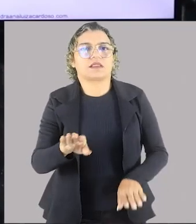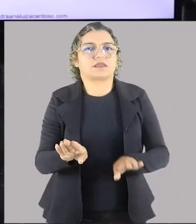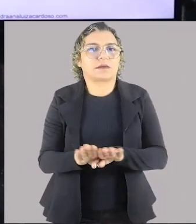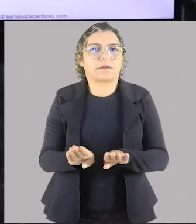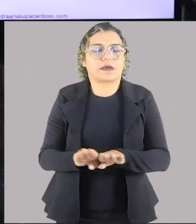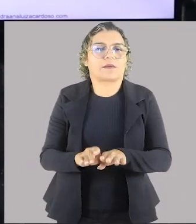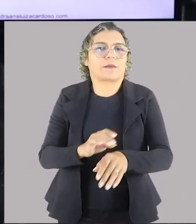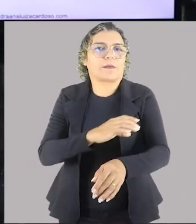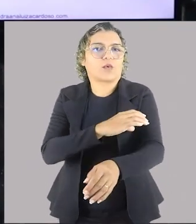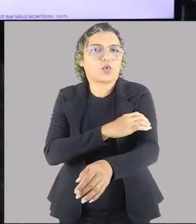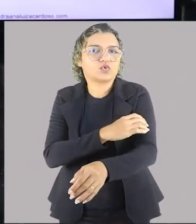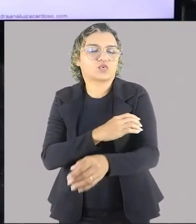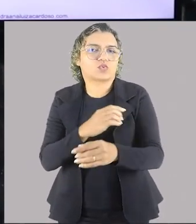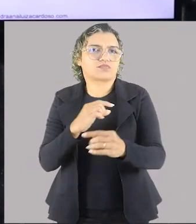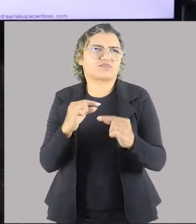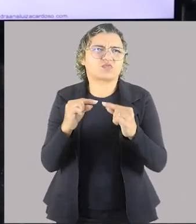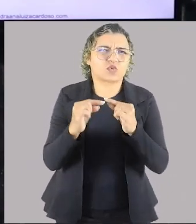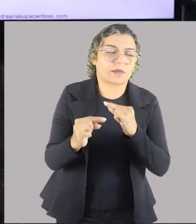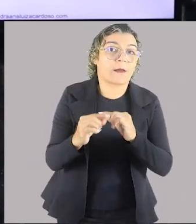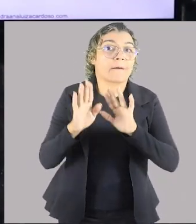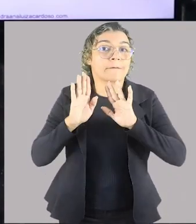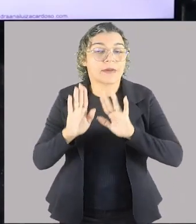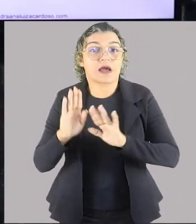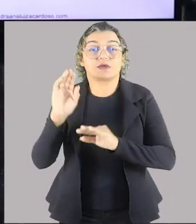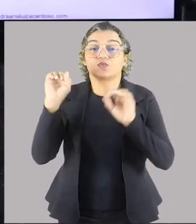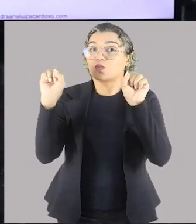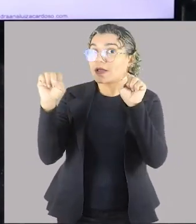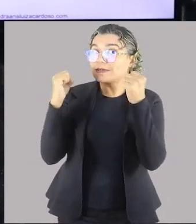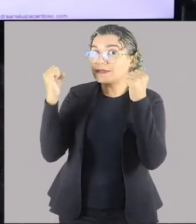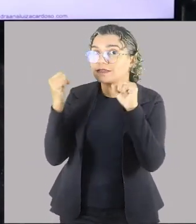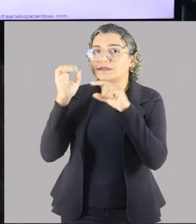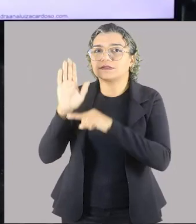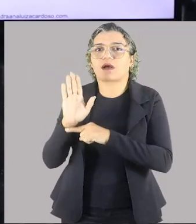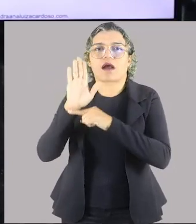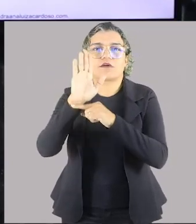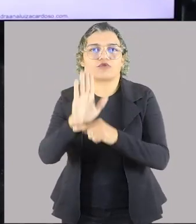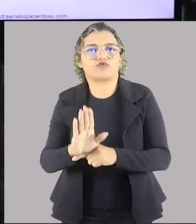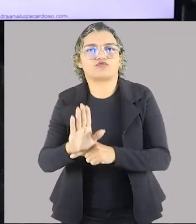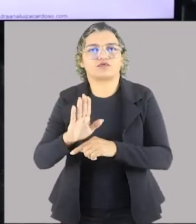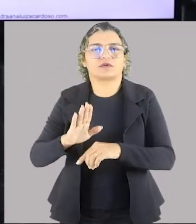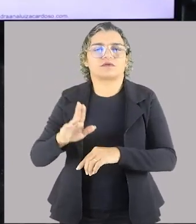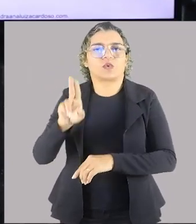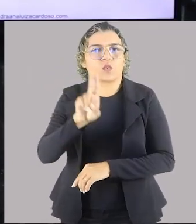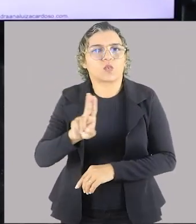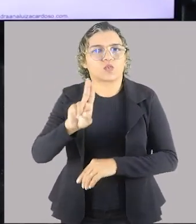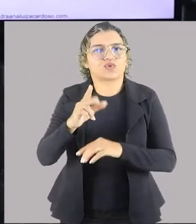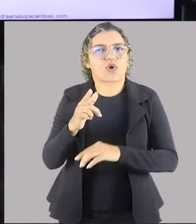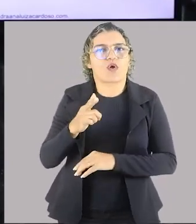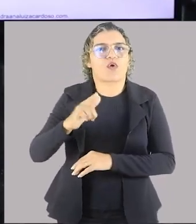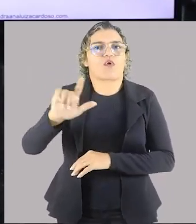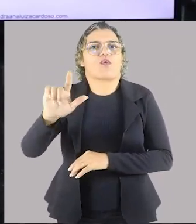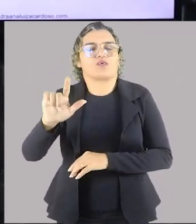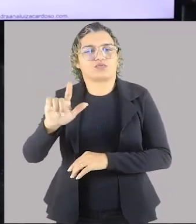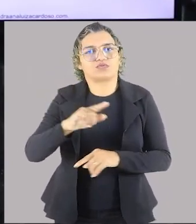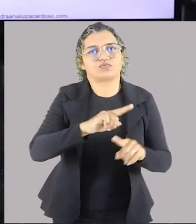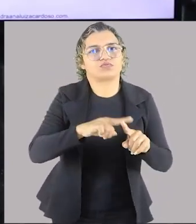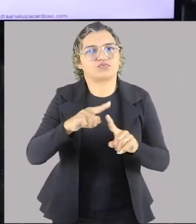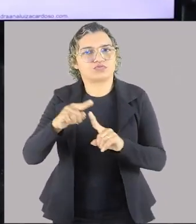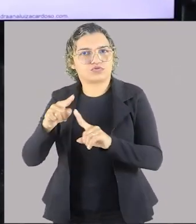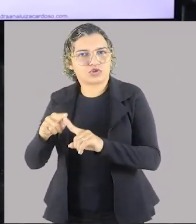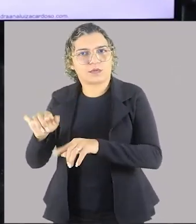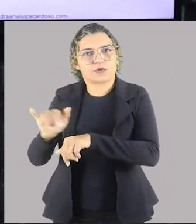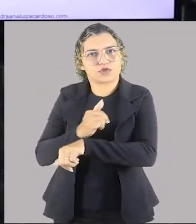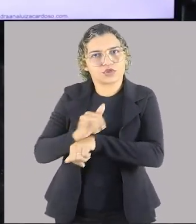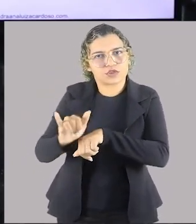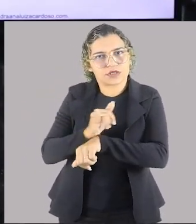consegue passar por essa etapa. Ele utiliza outros mecanismos para colocar a glicose